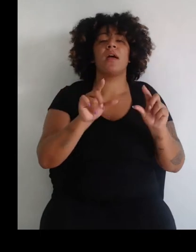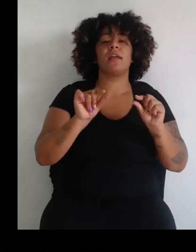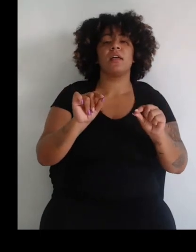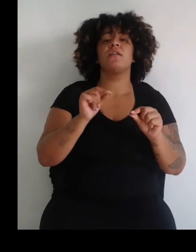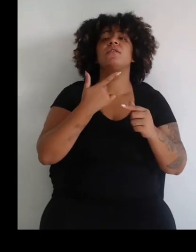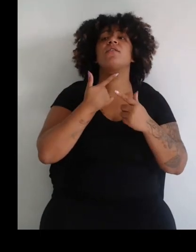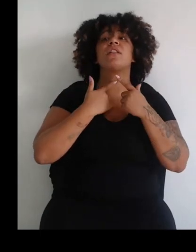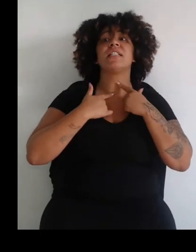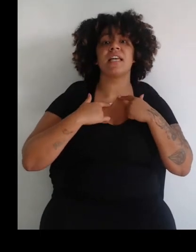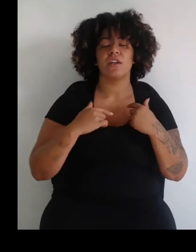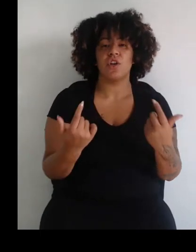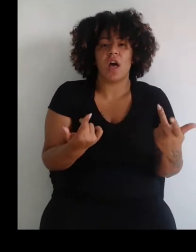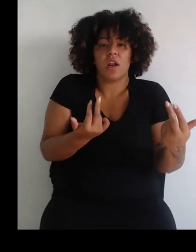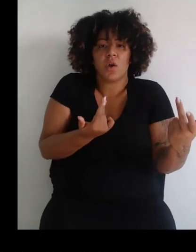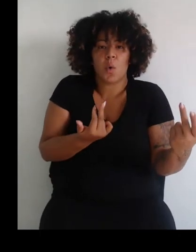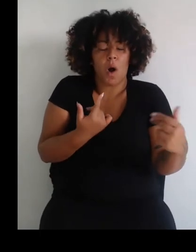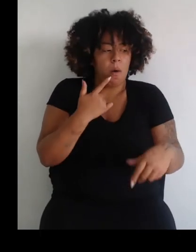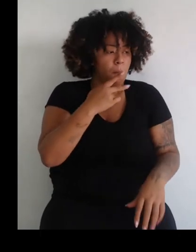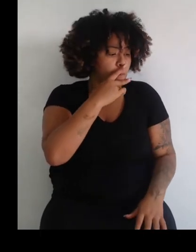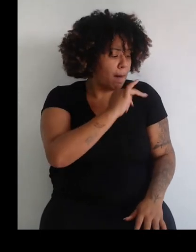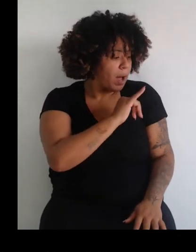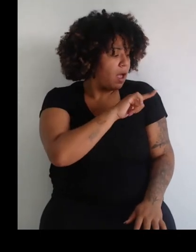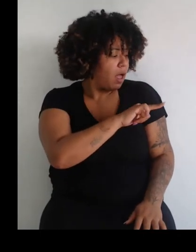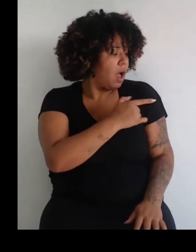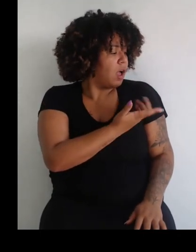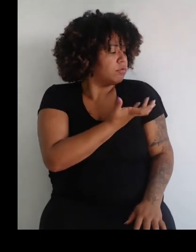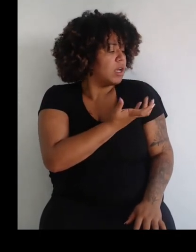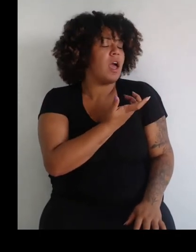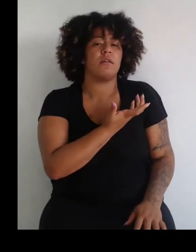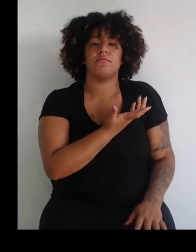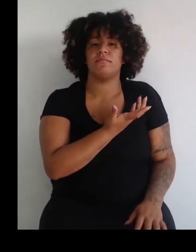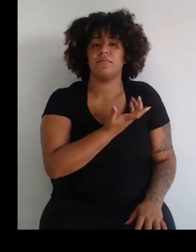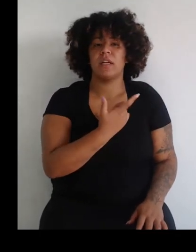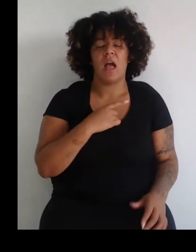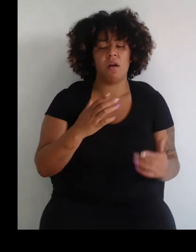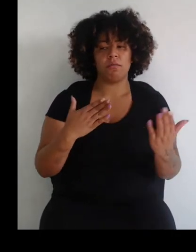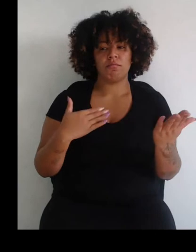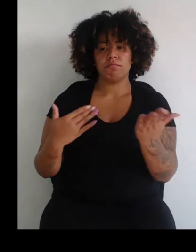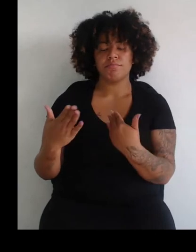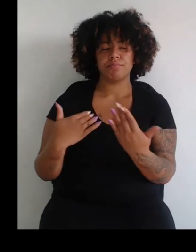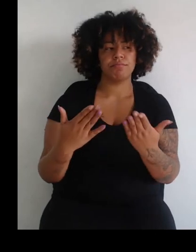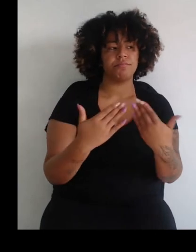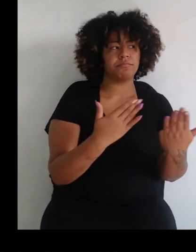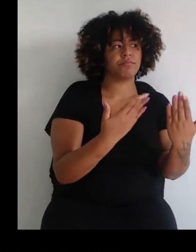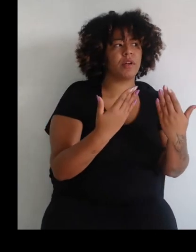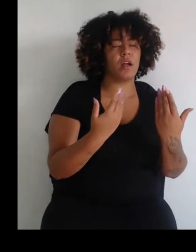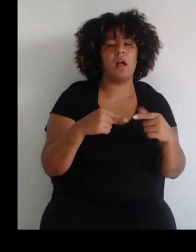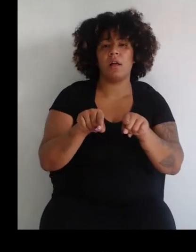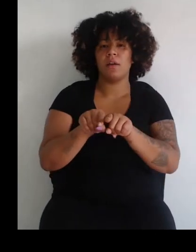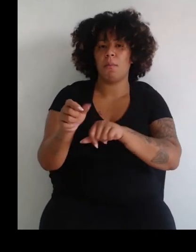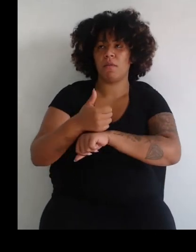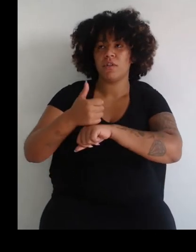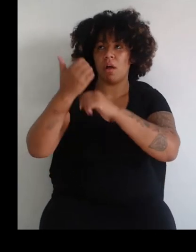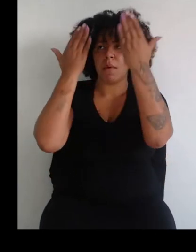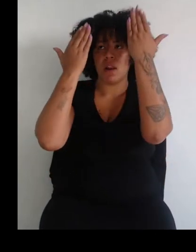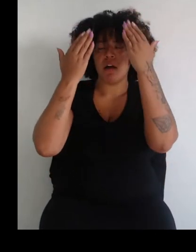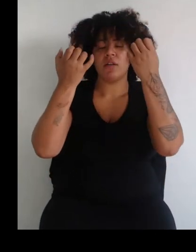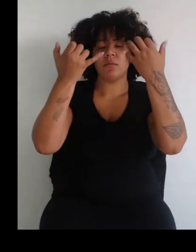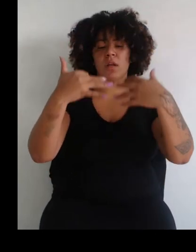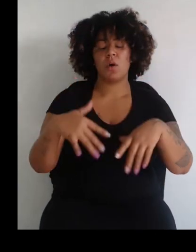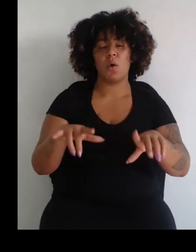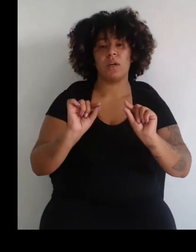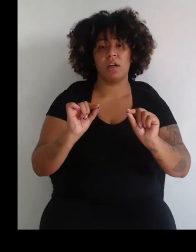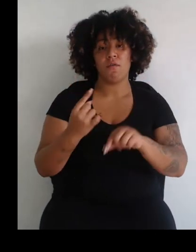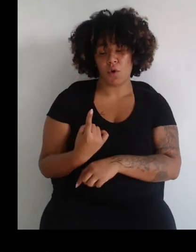pelo meu pai era uma atração sexual esse pequeno diálogo imitando aquele entre o psicanalista entre o paciente foi o único lugar nas